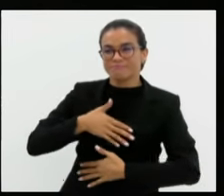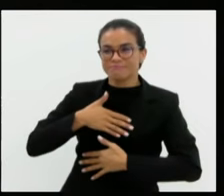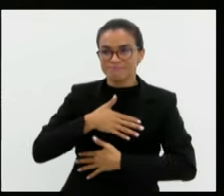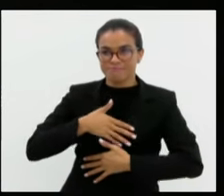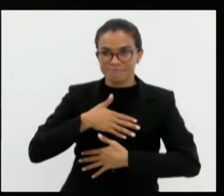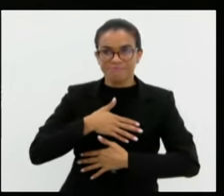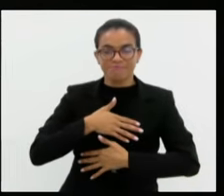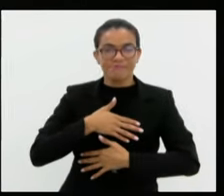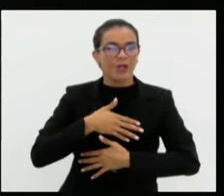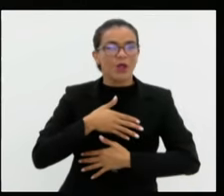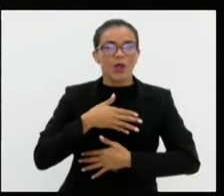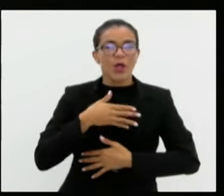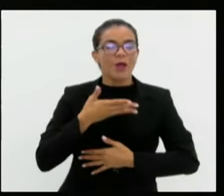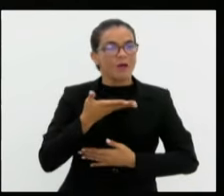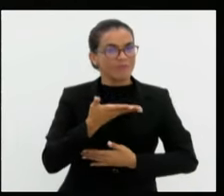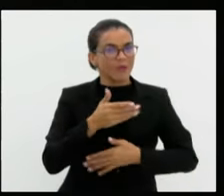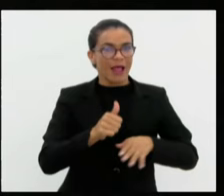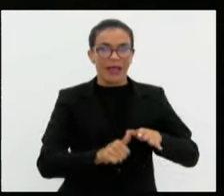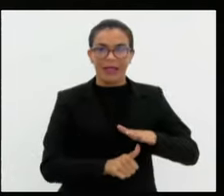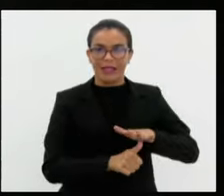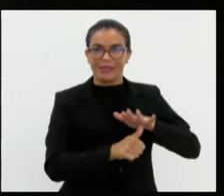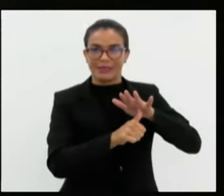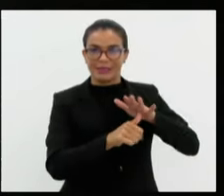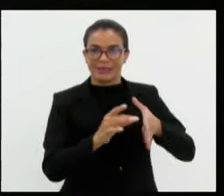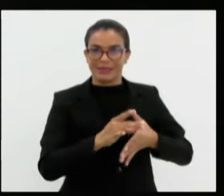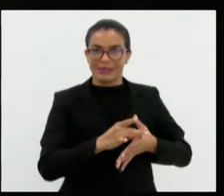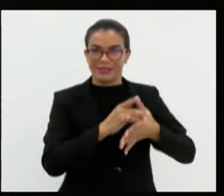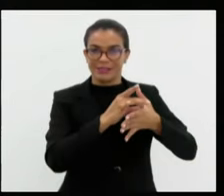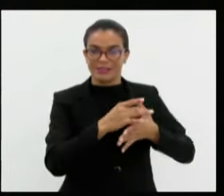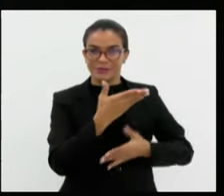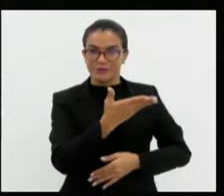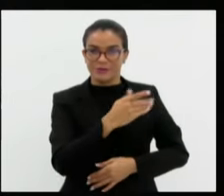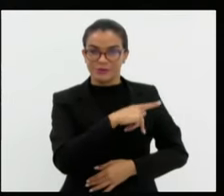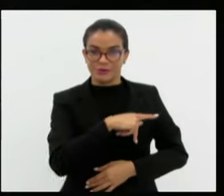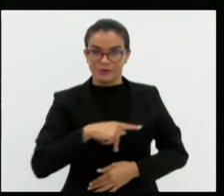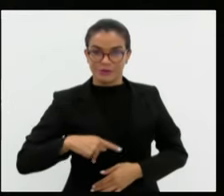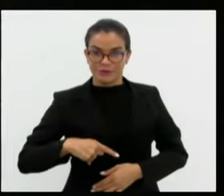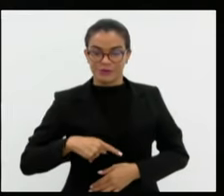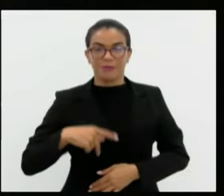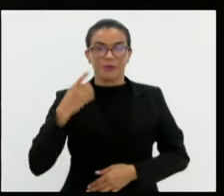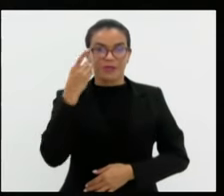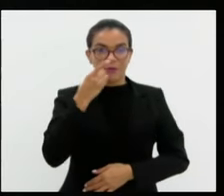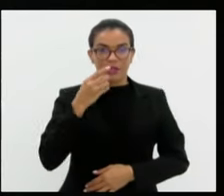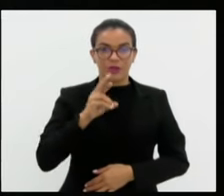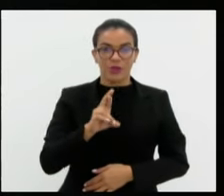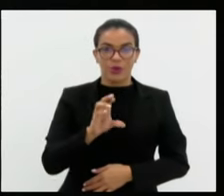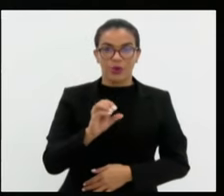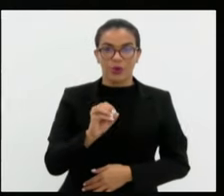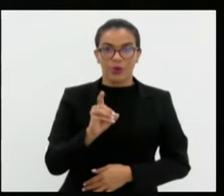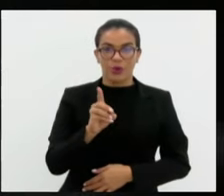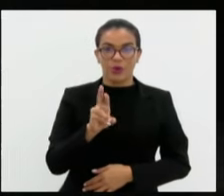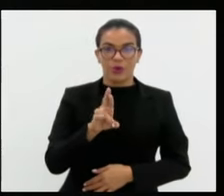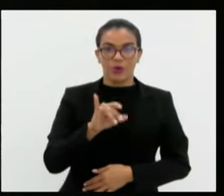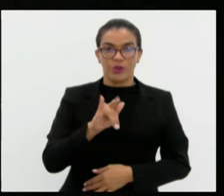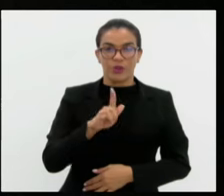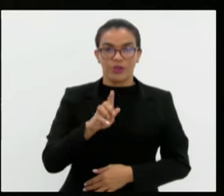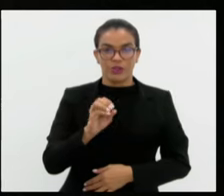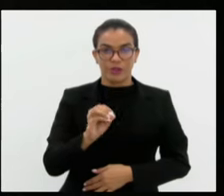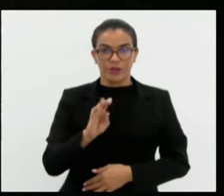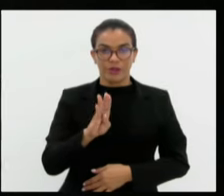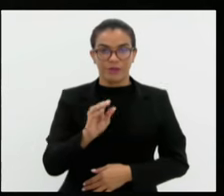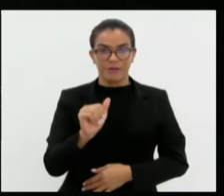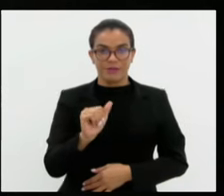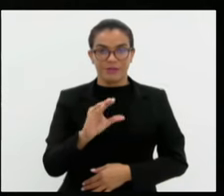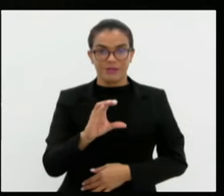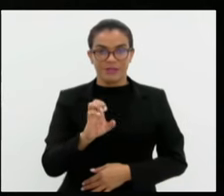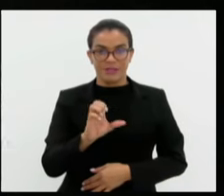do presidente da Alerge, o nosso deputado Rodrigo Barcelar, dizer para Vossa